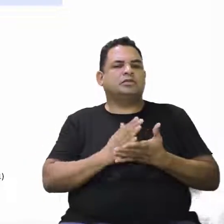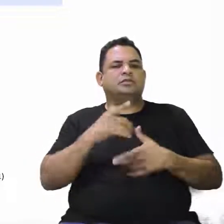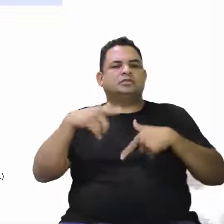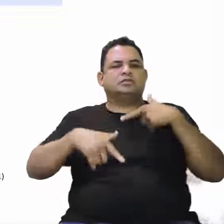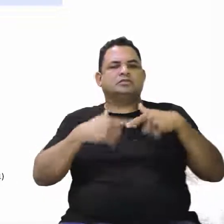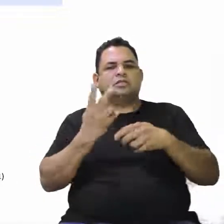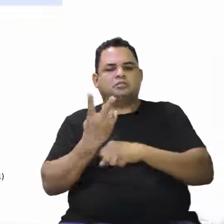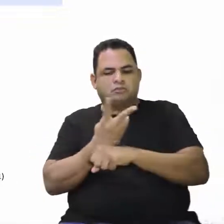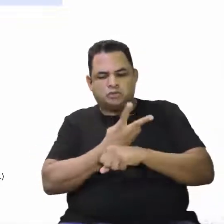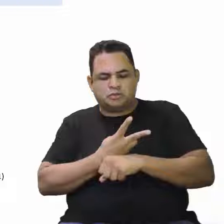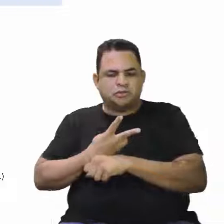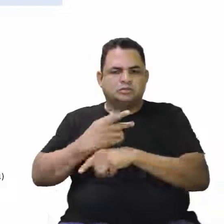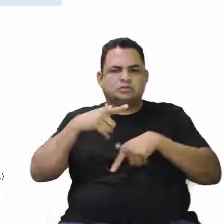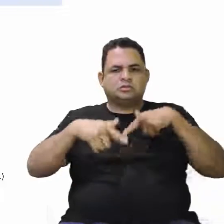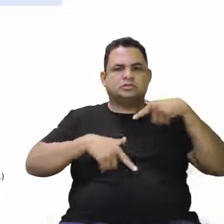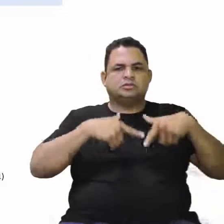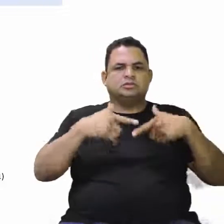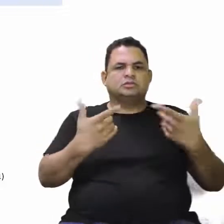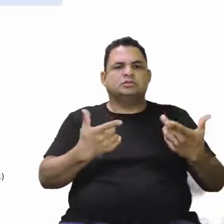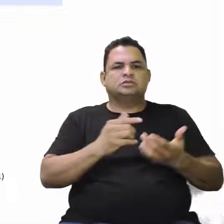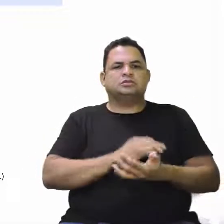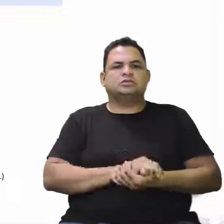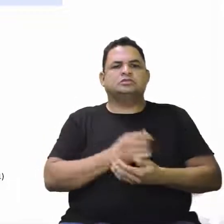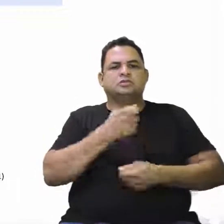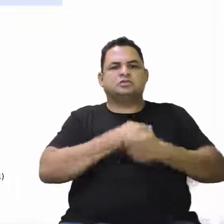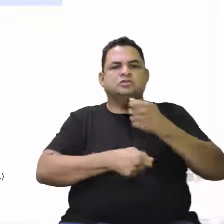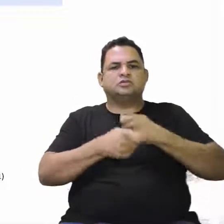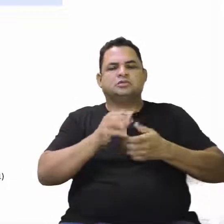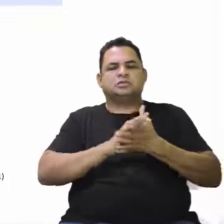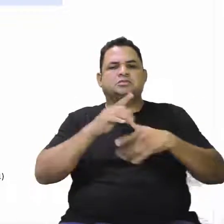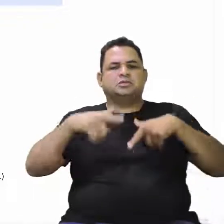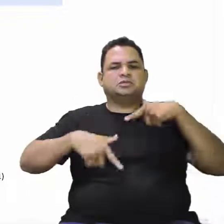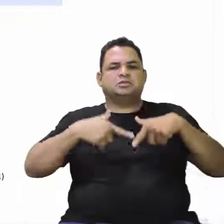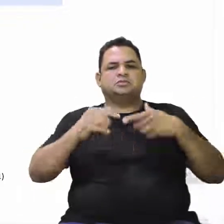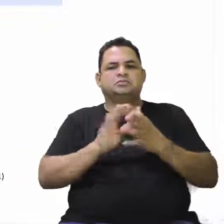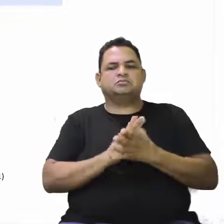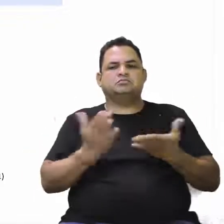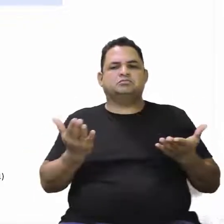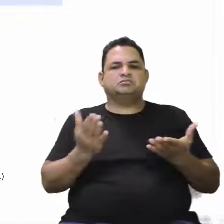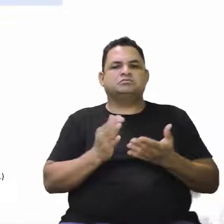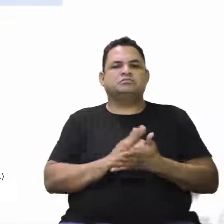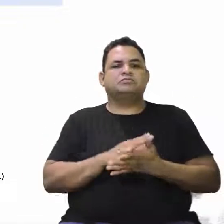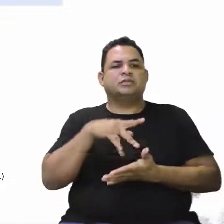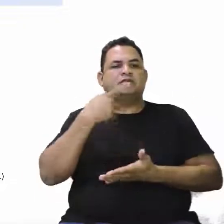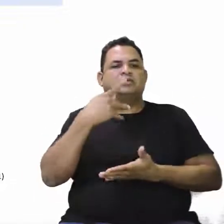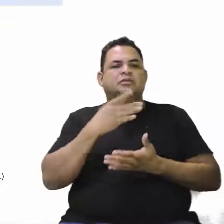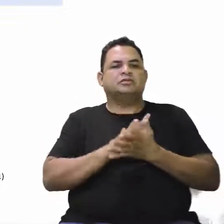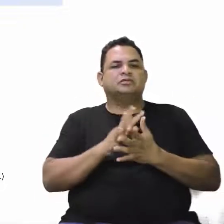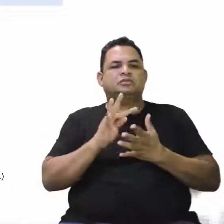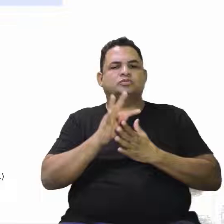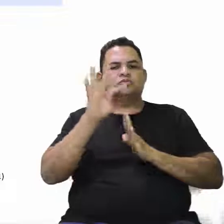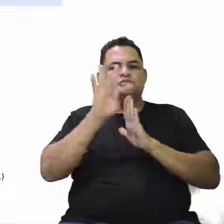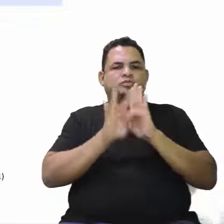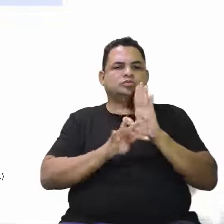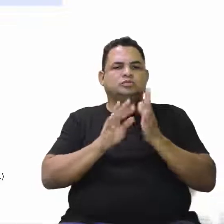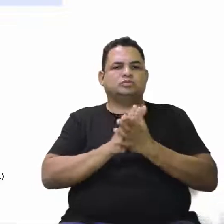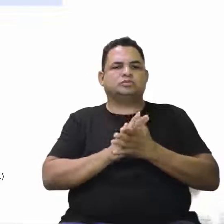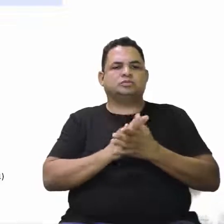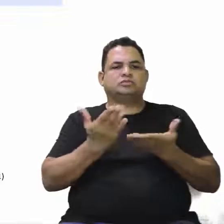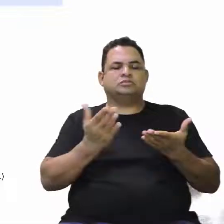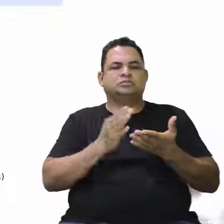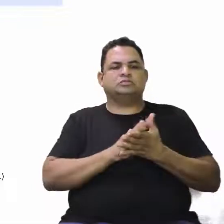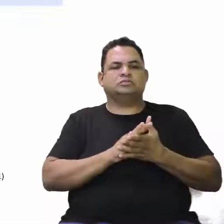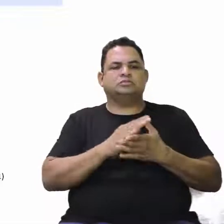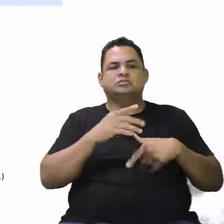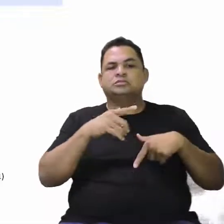procurando serviço, é a chamada população economicamente ativa. Então, por isso que fala aqui no texto, que vai incluir a